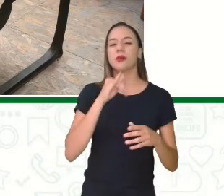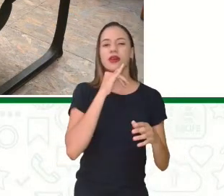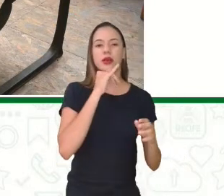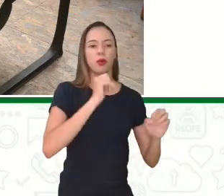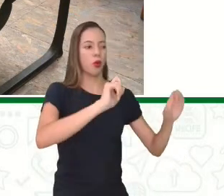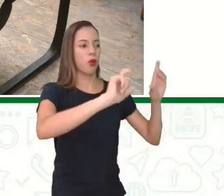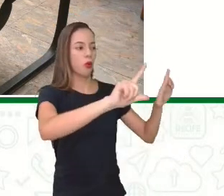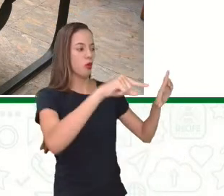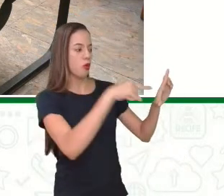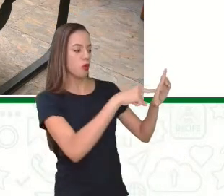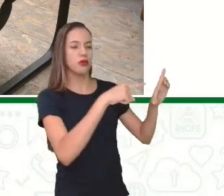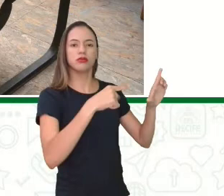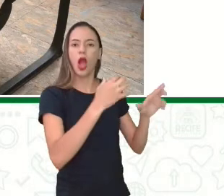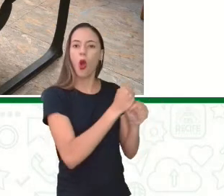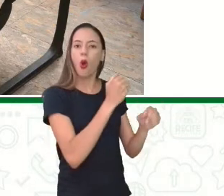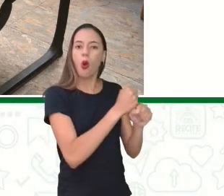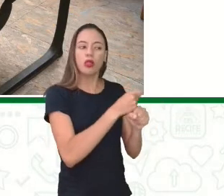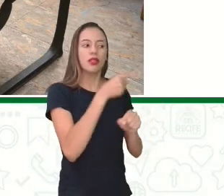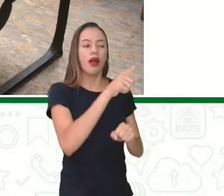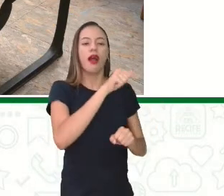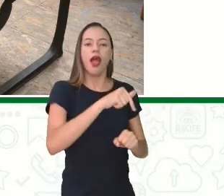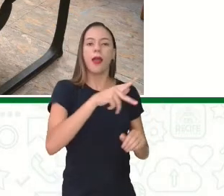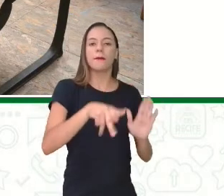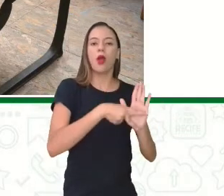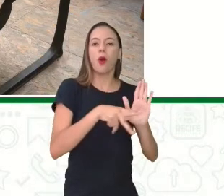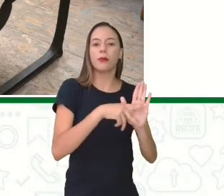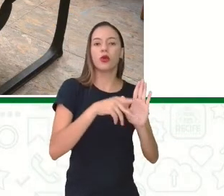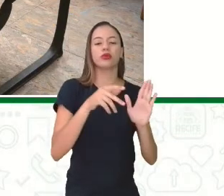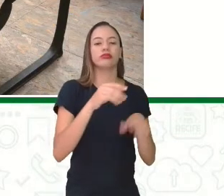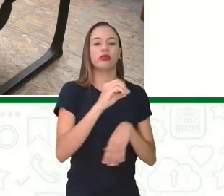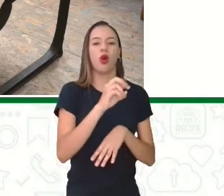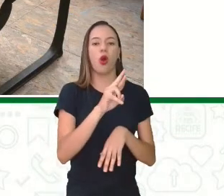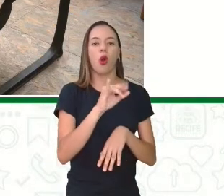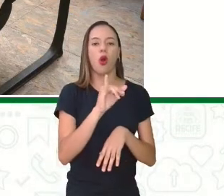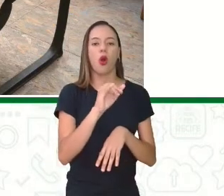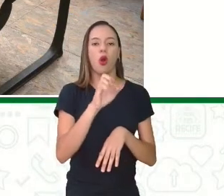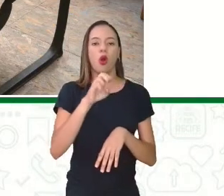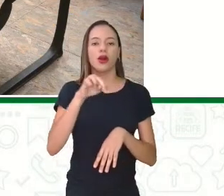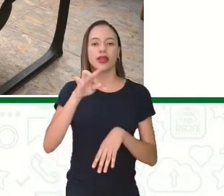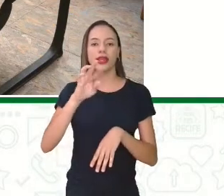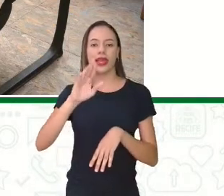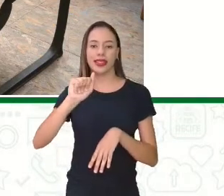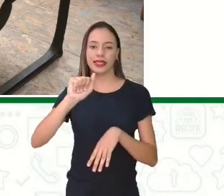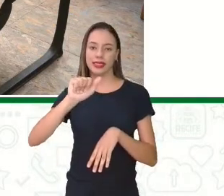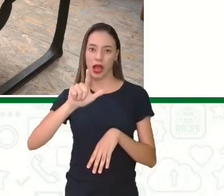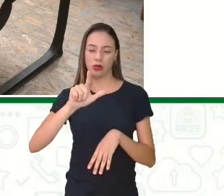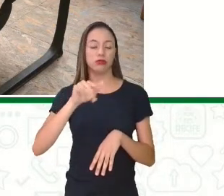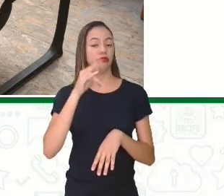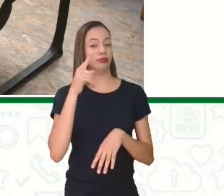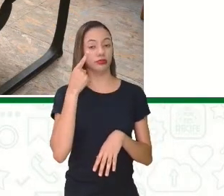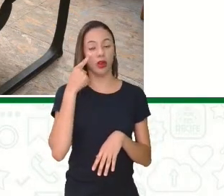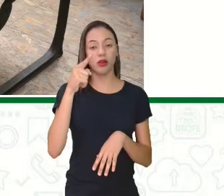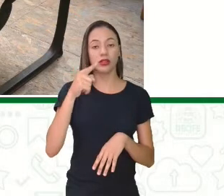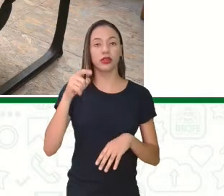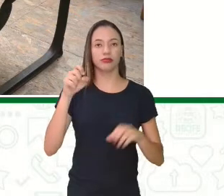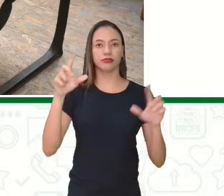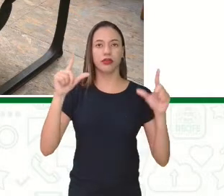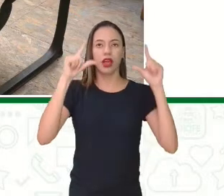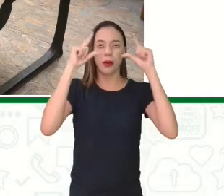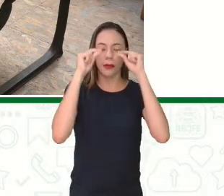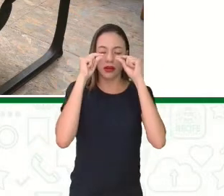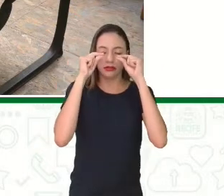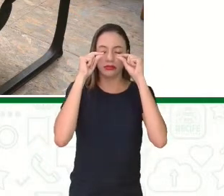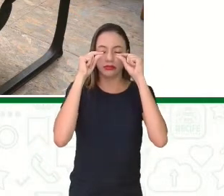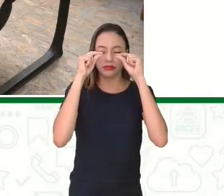oriental. Então, assim, na leitura de imagem, a gente já está vendo aí acontecer. Se você fechar os olhos, você vê acontecer uma